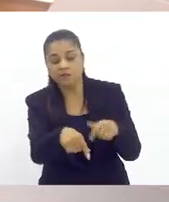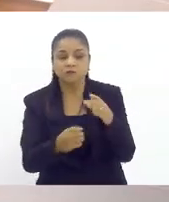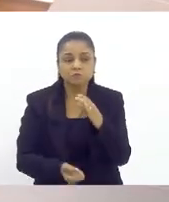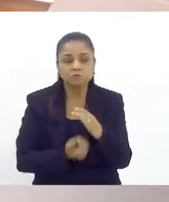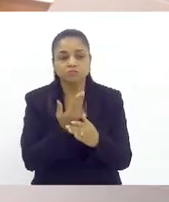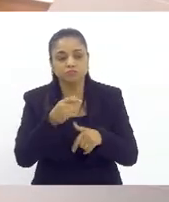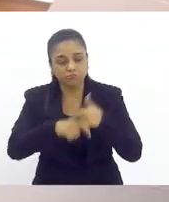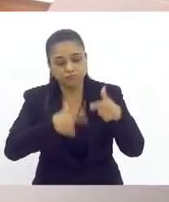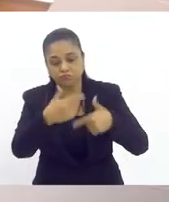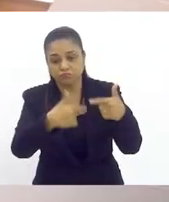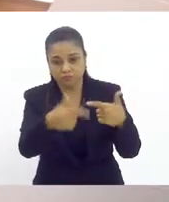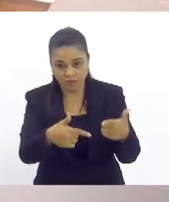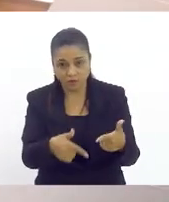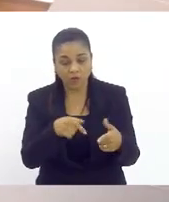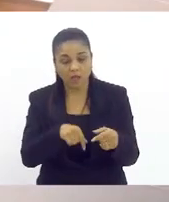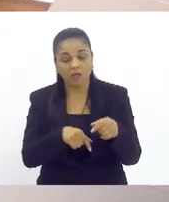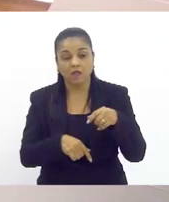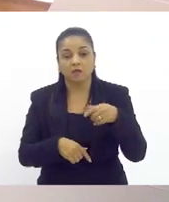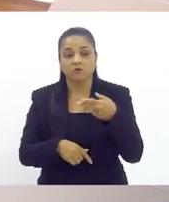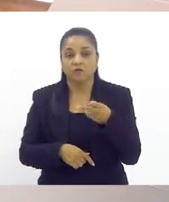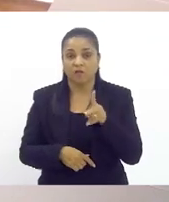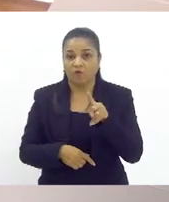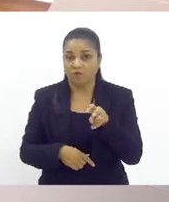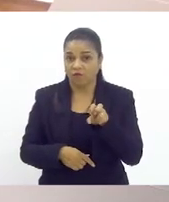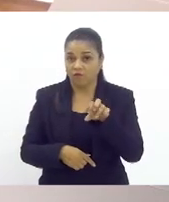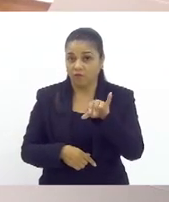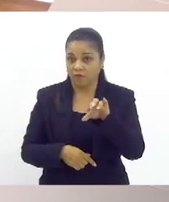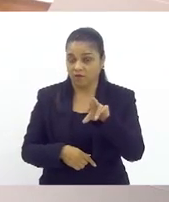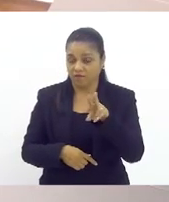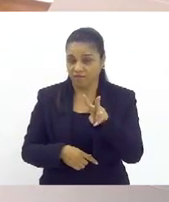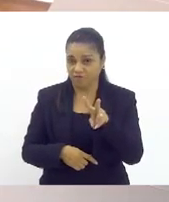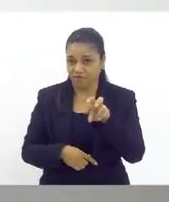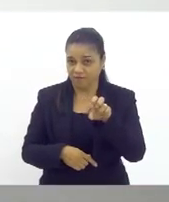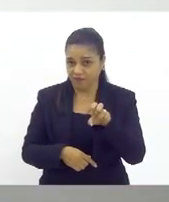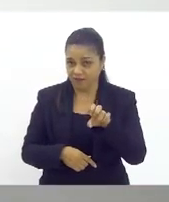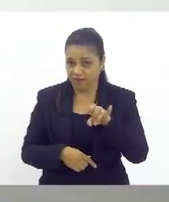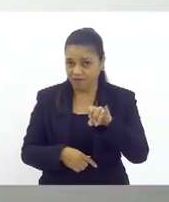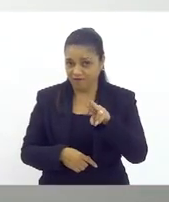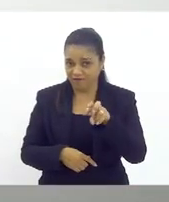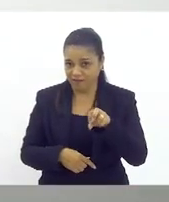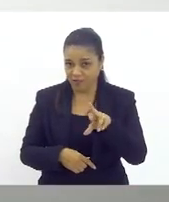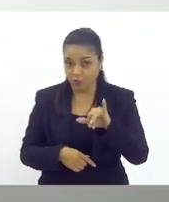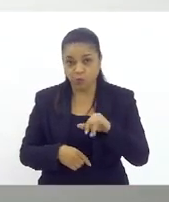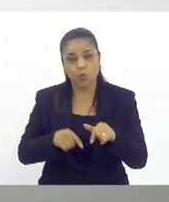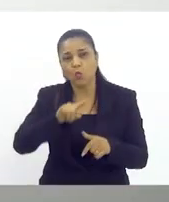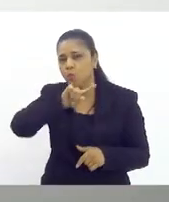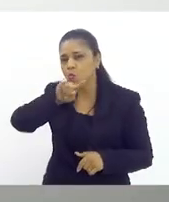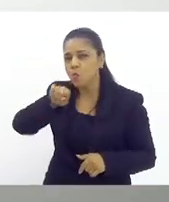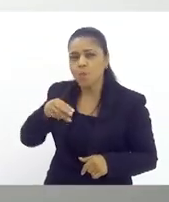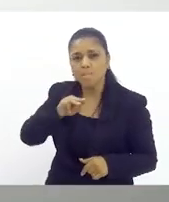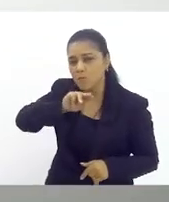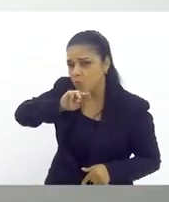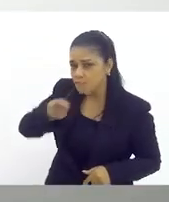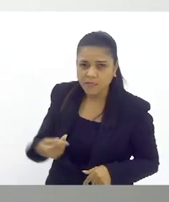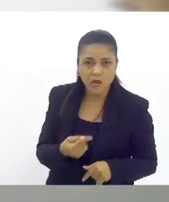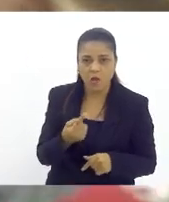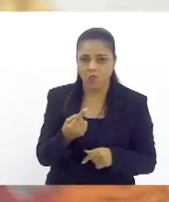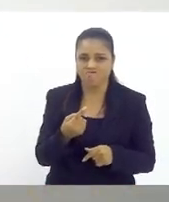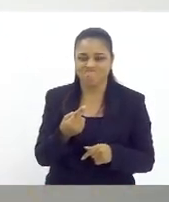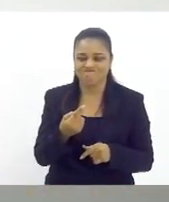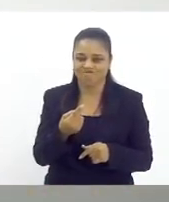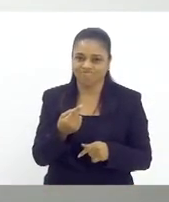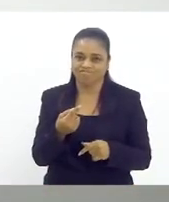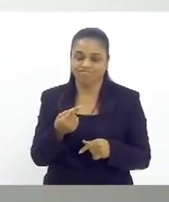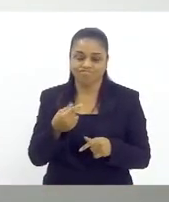dos viveiros da promulda somados chegam 1 milhão Mas a gente não produz nem perto